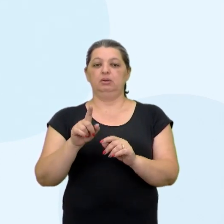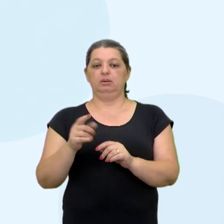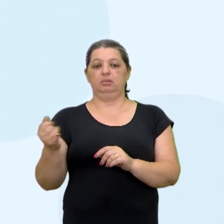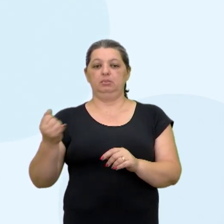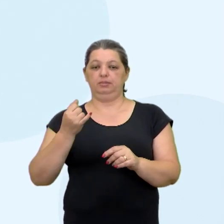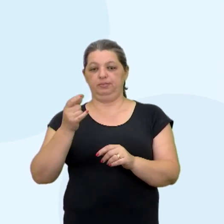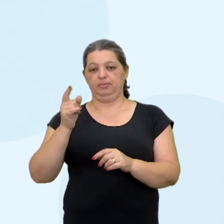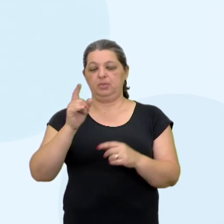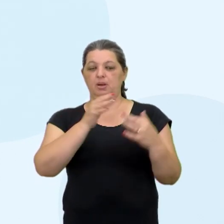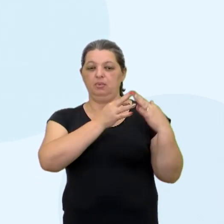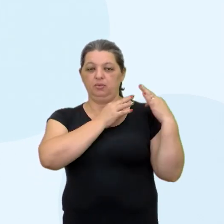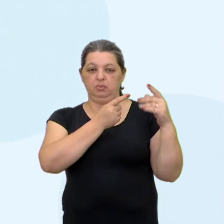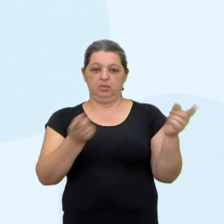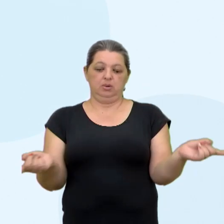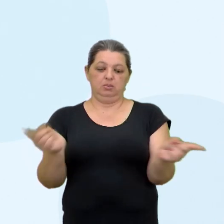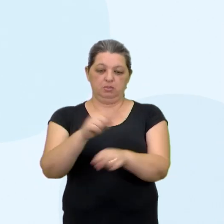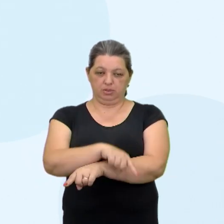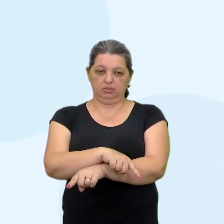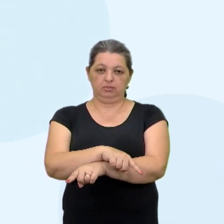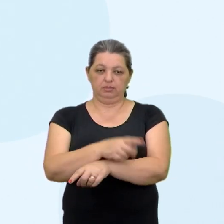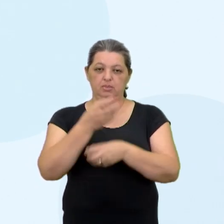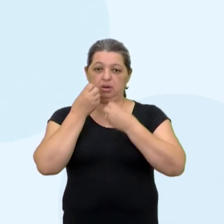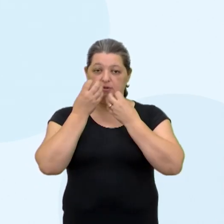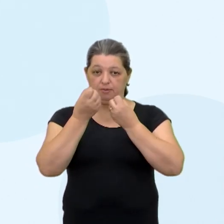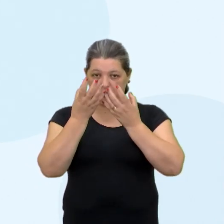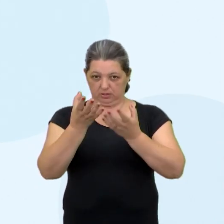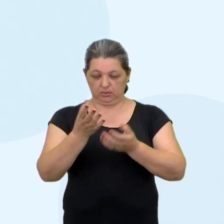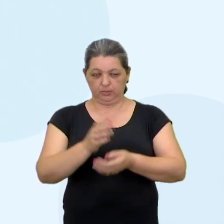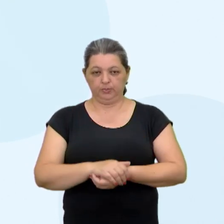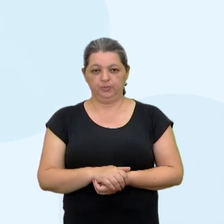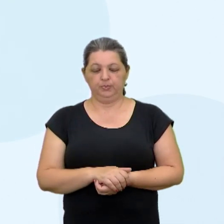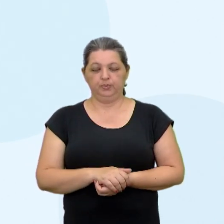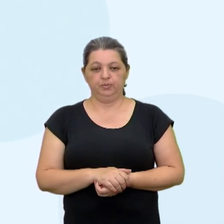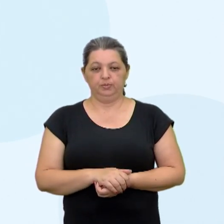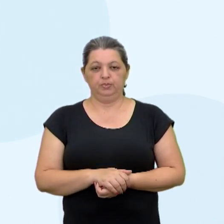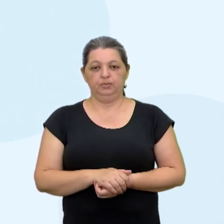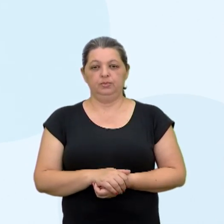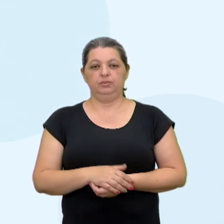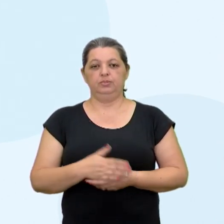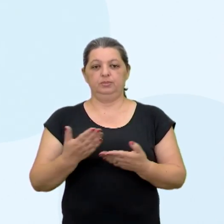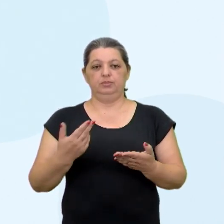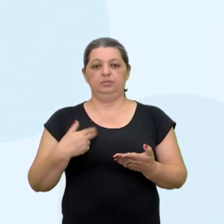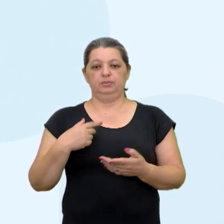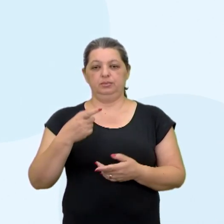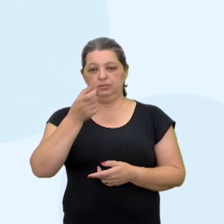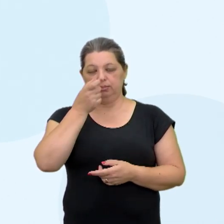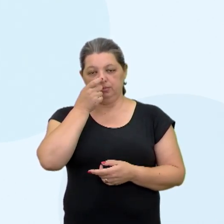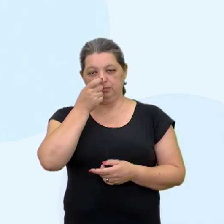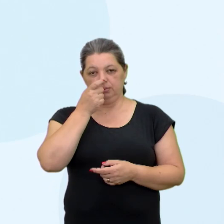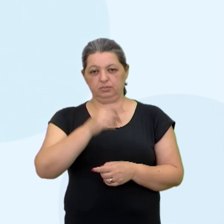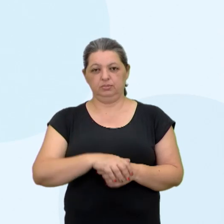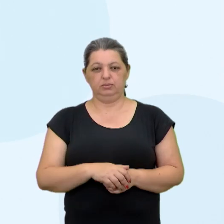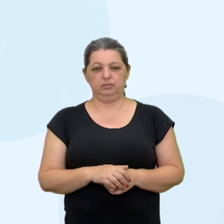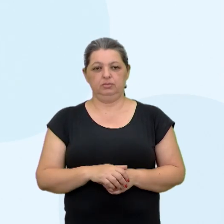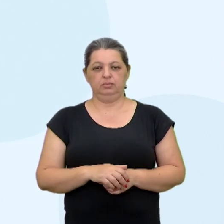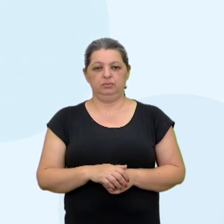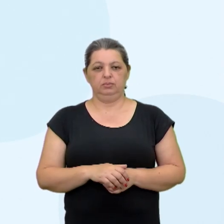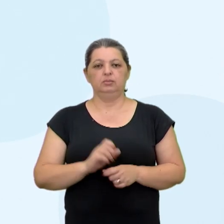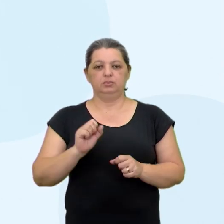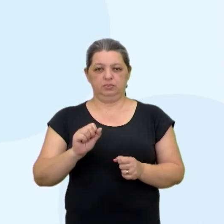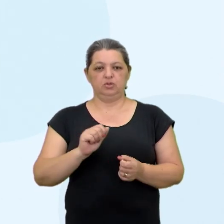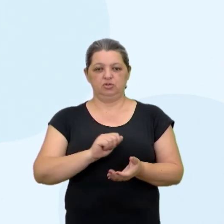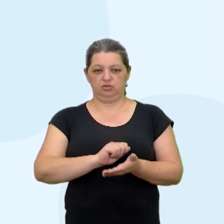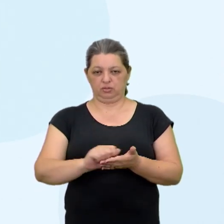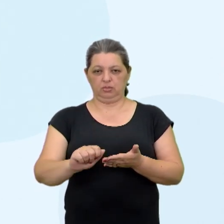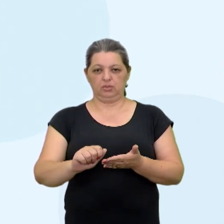de informações ali dentro, tá? E aí a gente vai para a parte que interessa. Você pode apagar de novo para